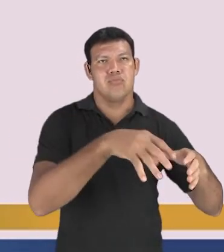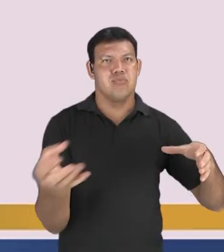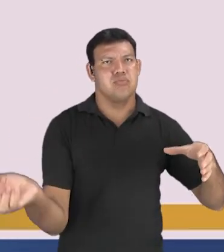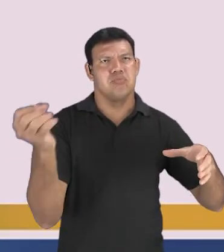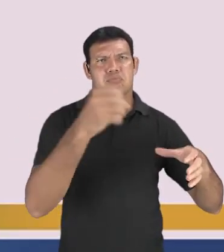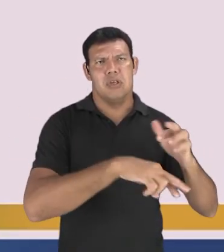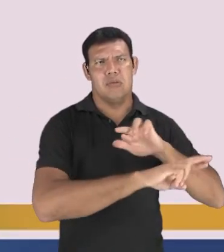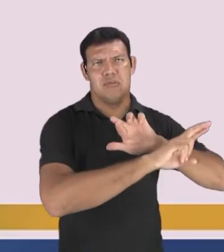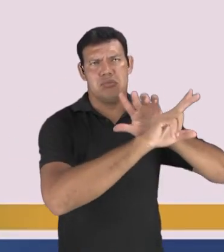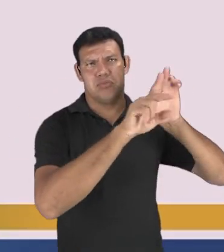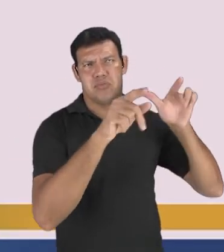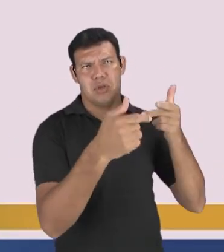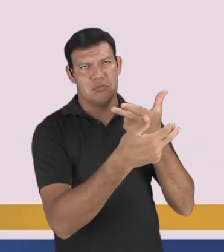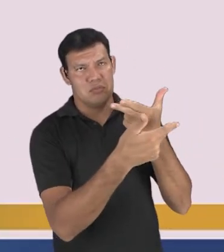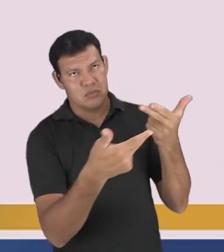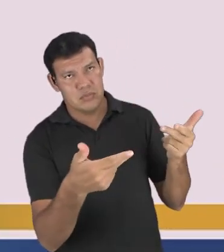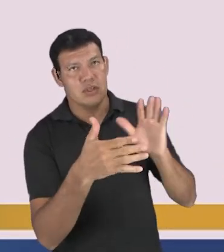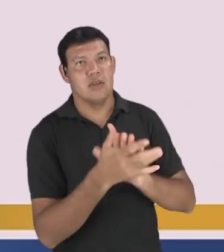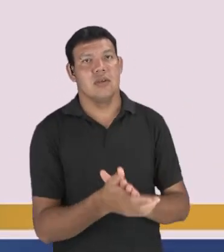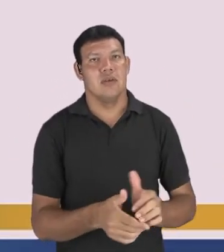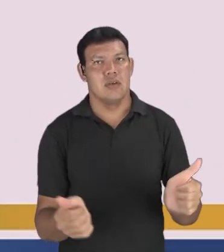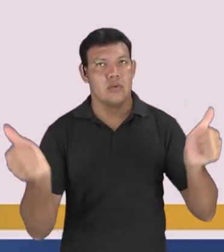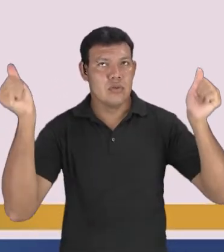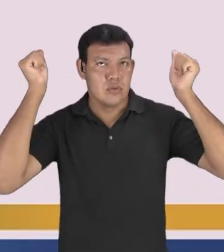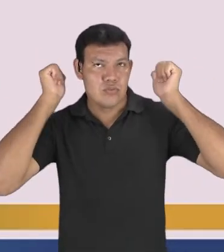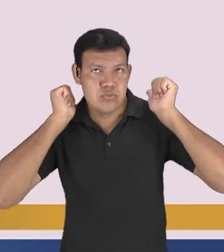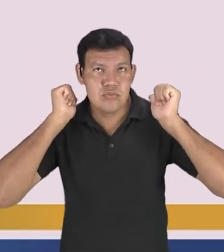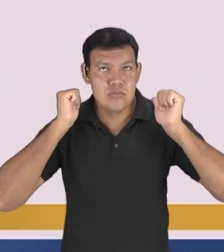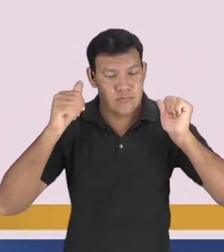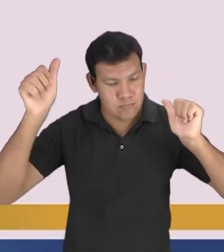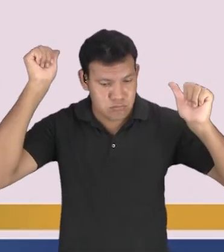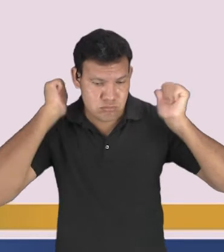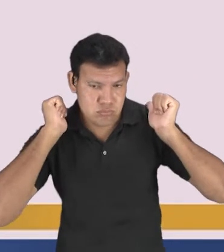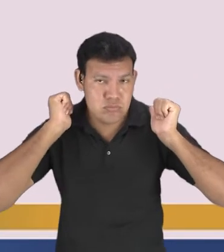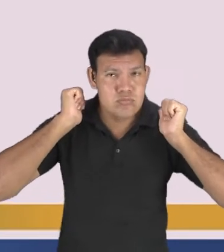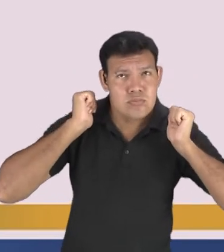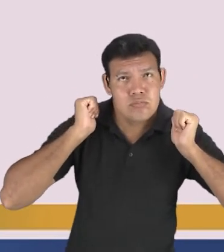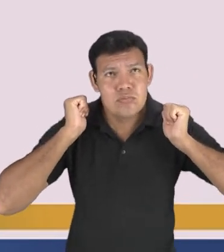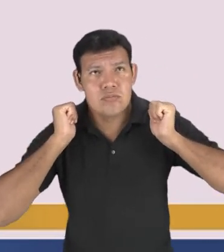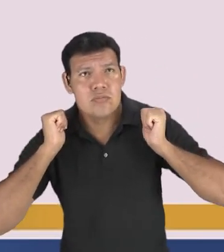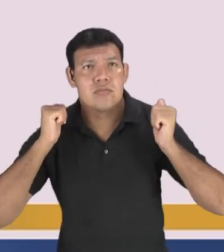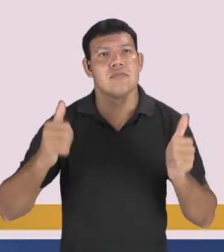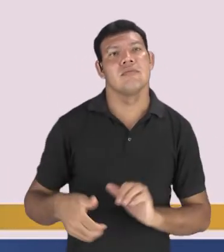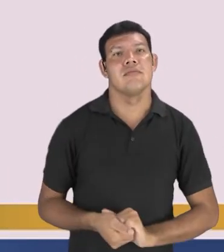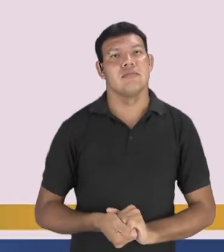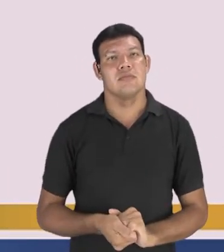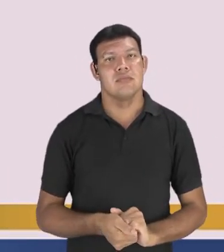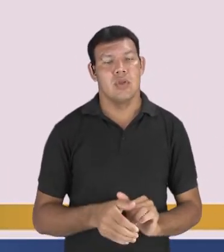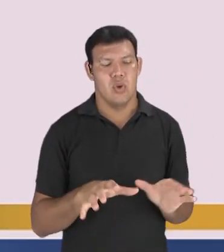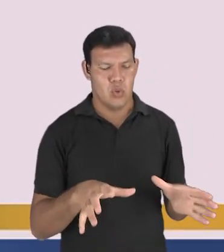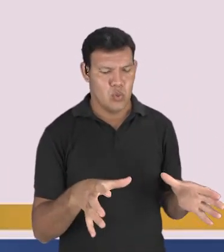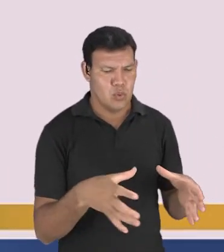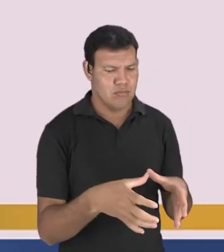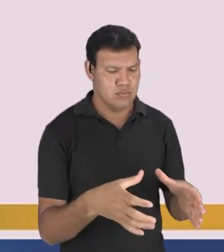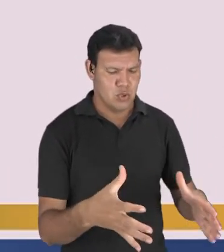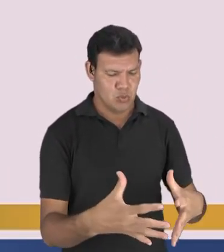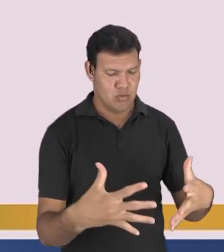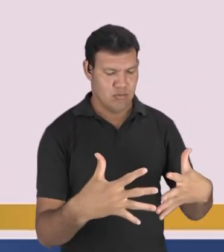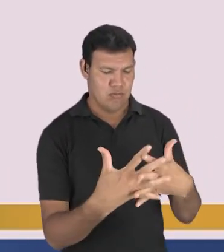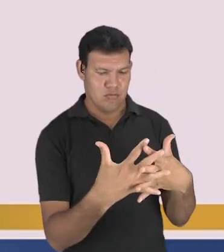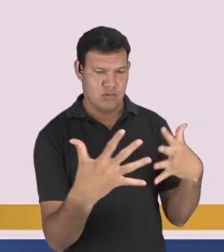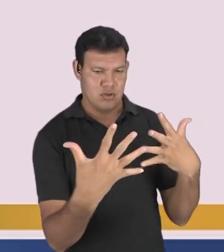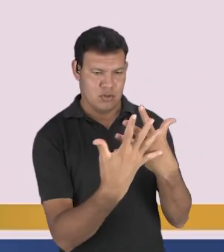Aruanã é isso para nós, sempre vai existir. É desenvolvimento, agradecimento para colheitas, né?